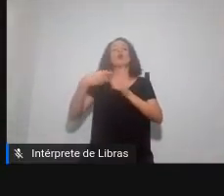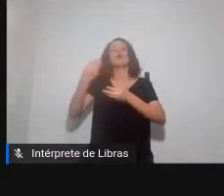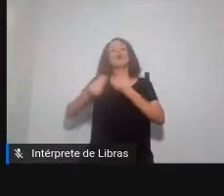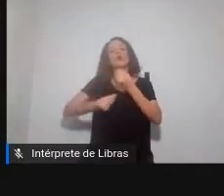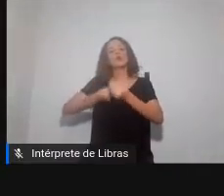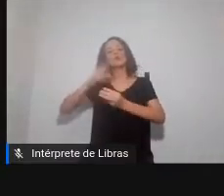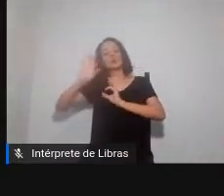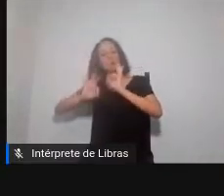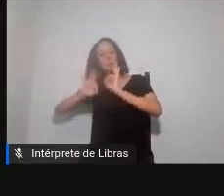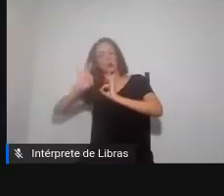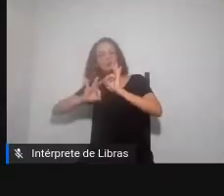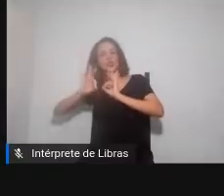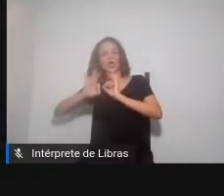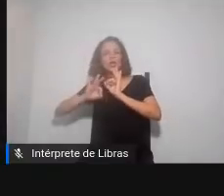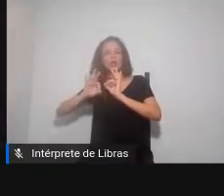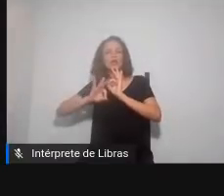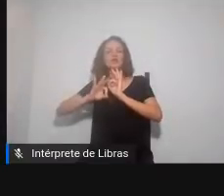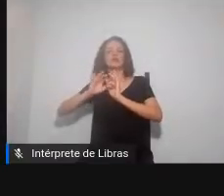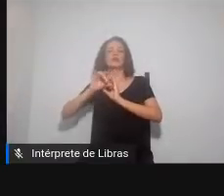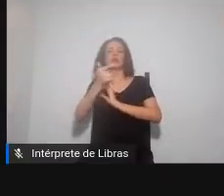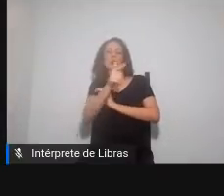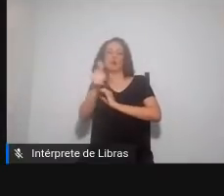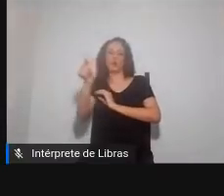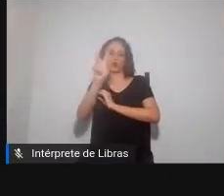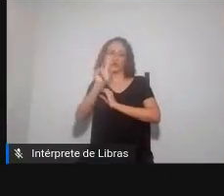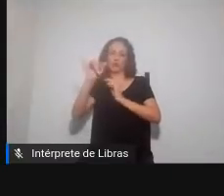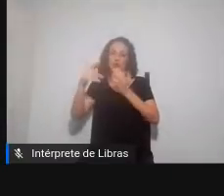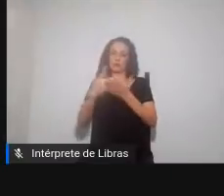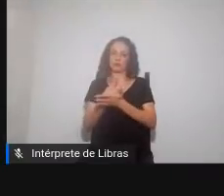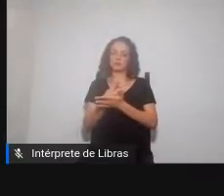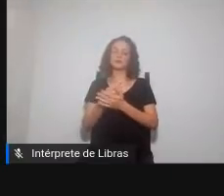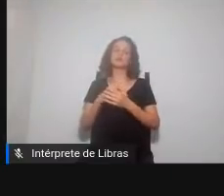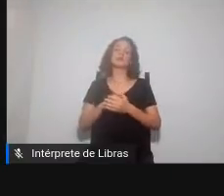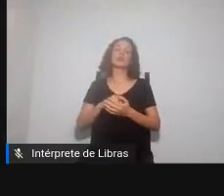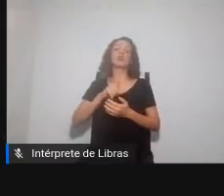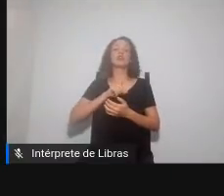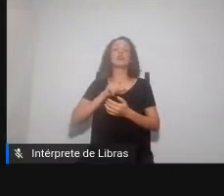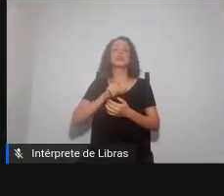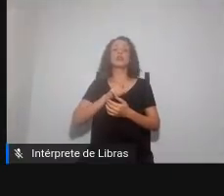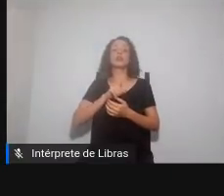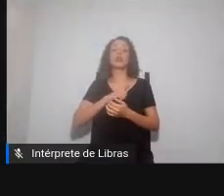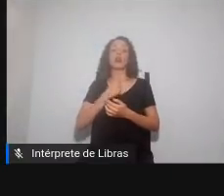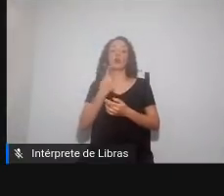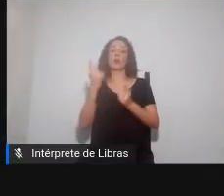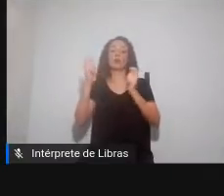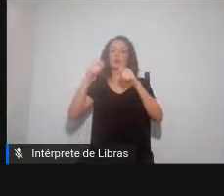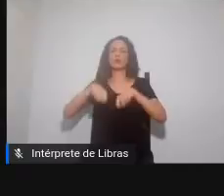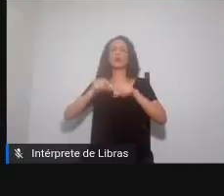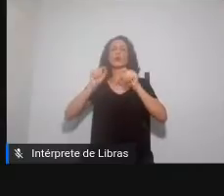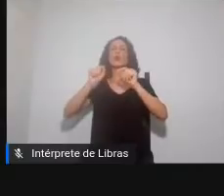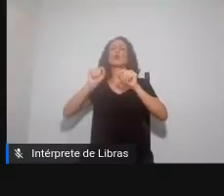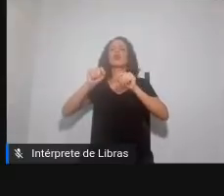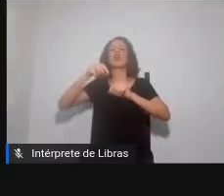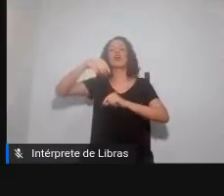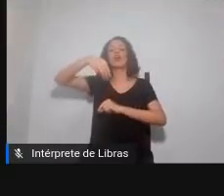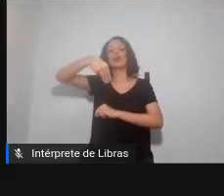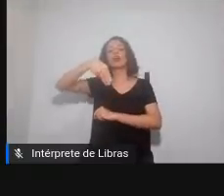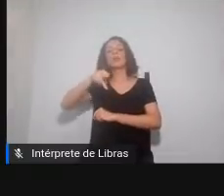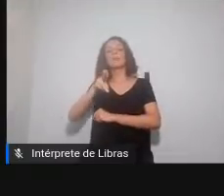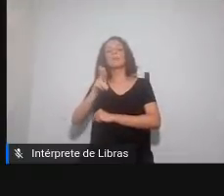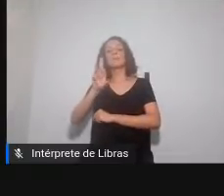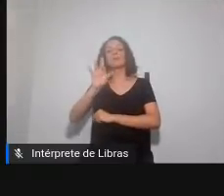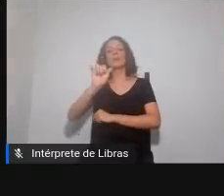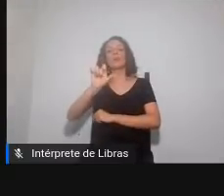lá na educação infantil. Um dos suportes que acompanham o projeto é o mural. É, o mural